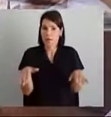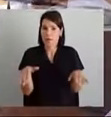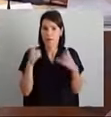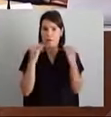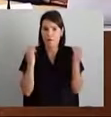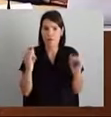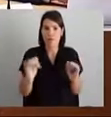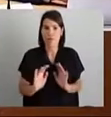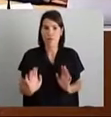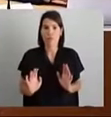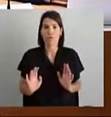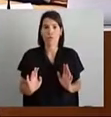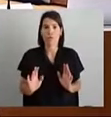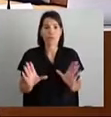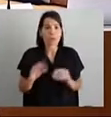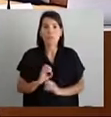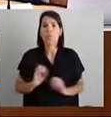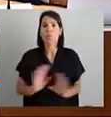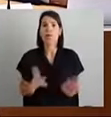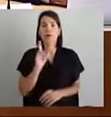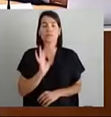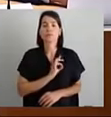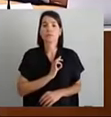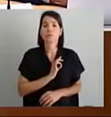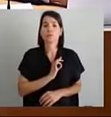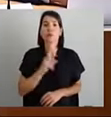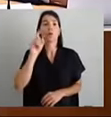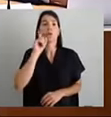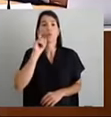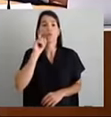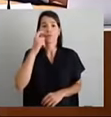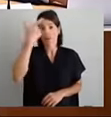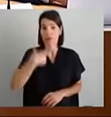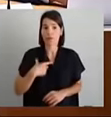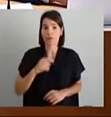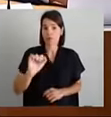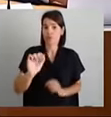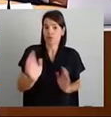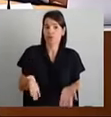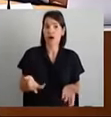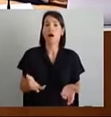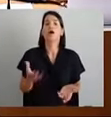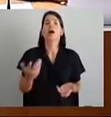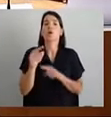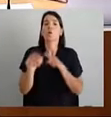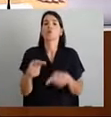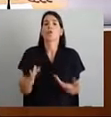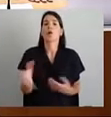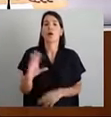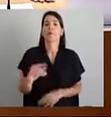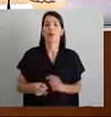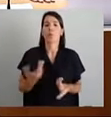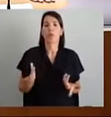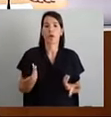Não há. A senhora já fez defesa da honra e agora em que é que foi acusada, em que é que infringiram a sua honra?